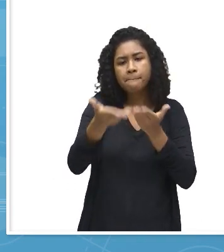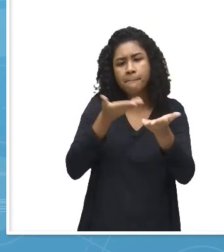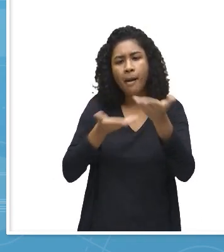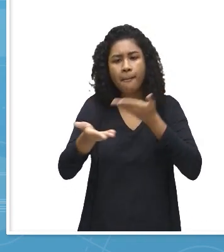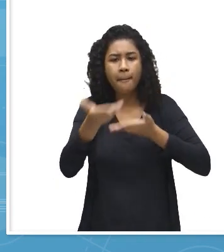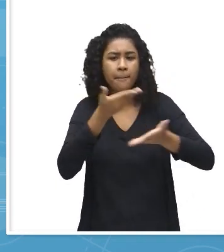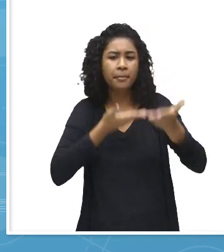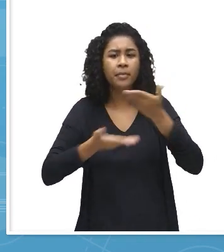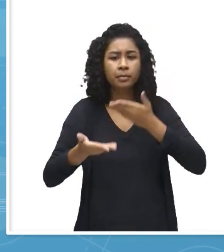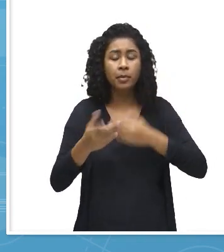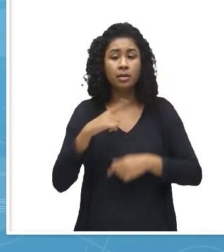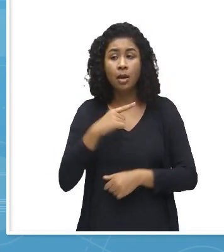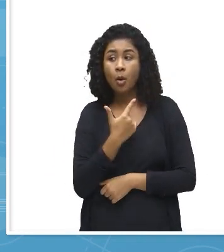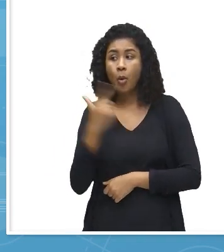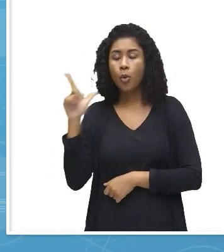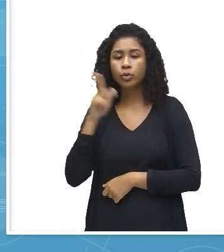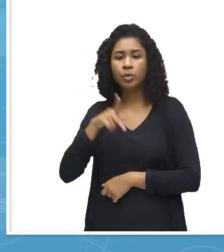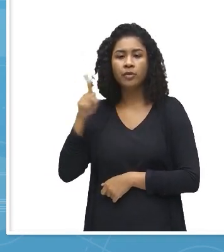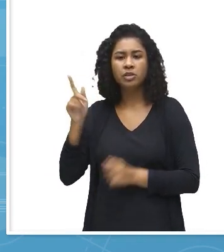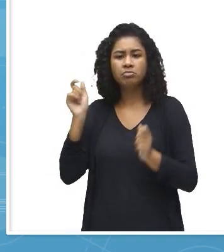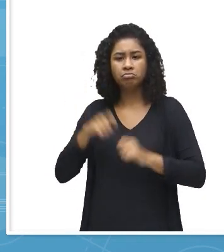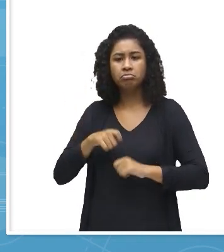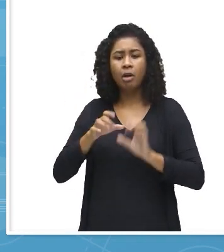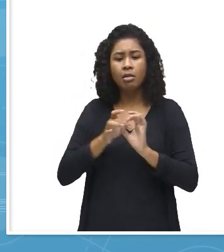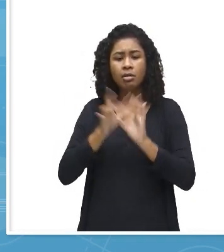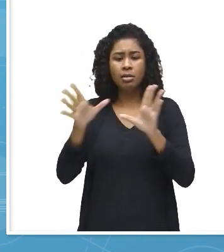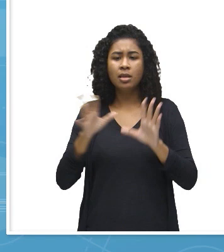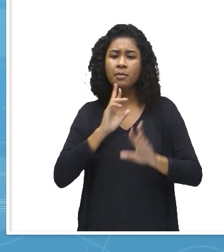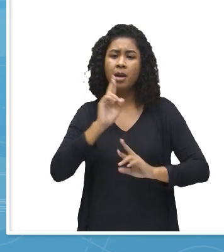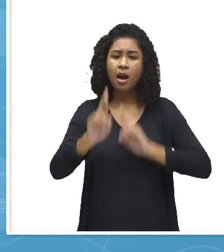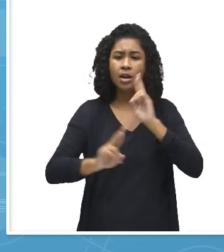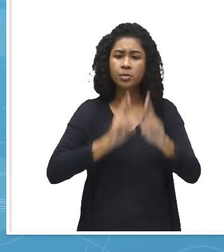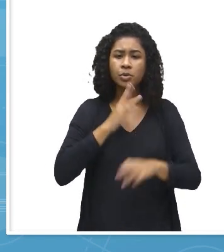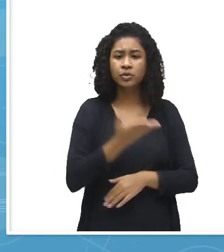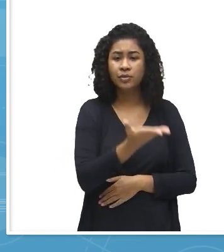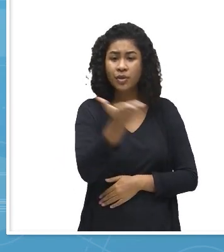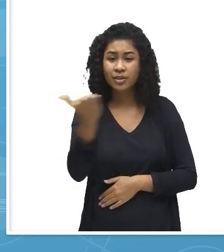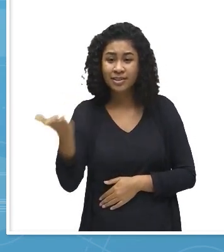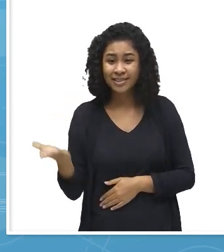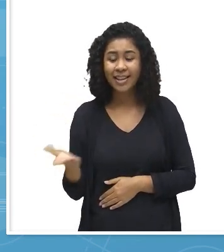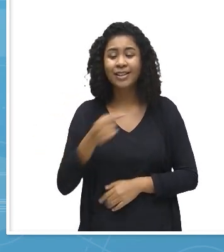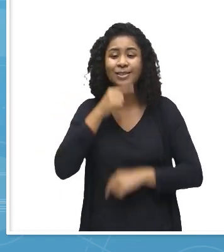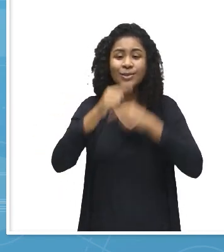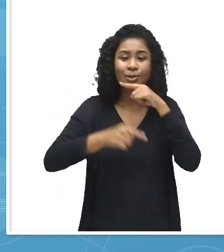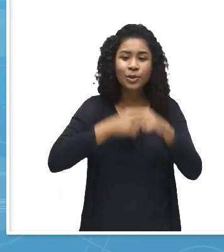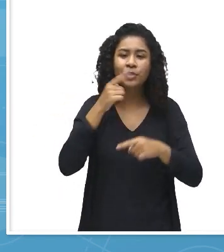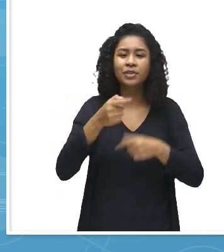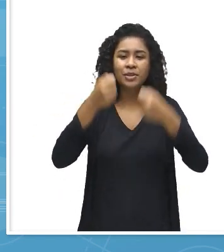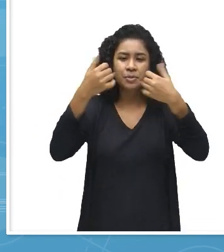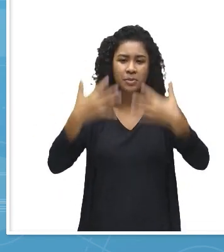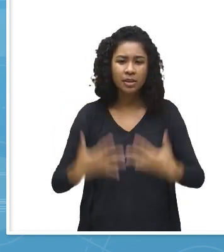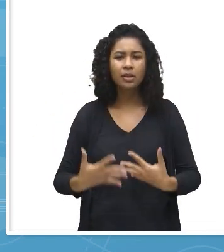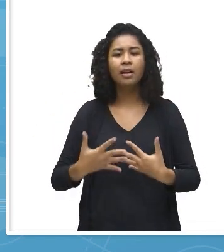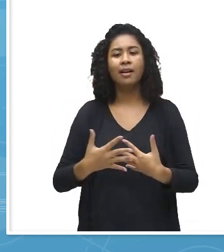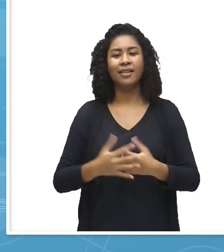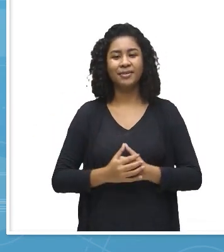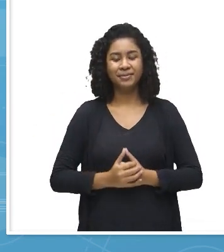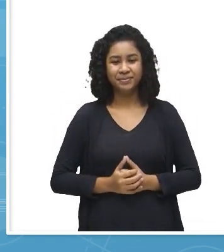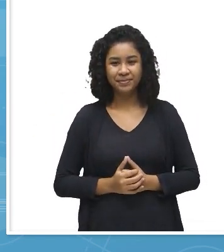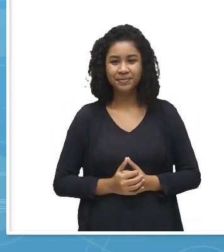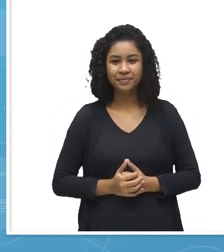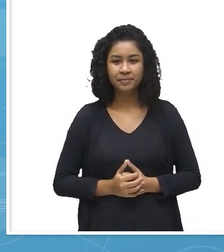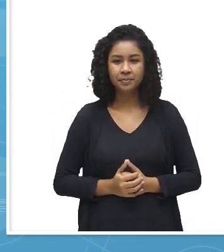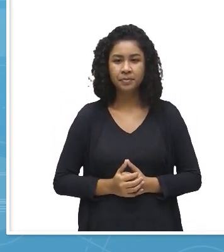à disposição, professora Pet, professora Isabel, professor Ananias, que está aí no chat, conectado, tirando dúvidas.